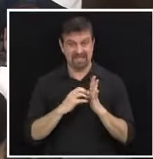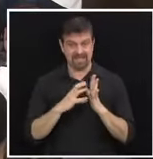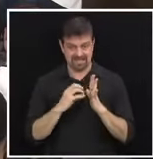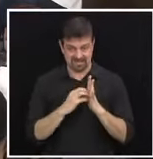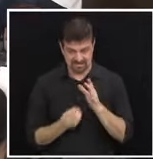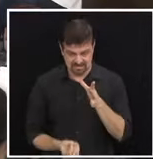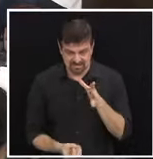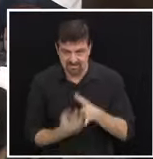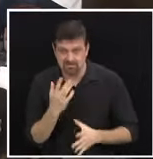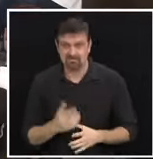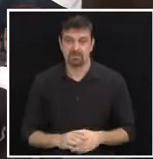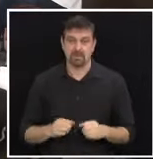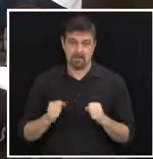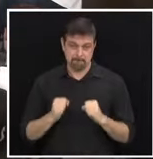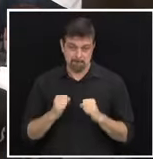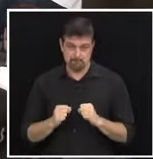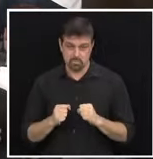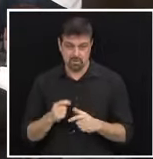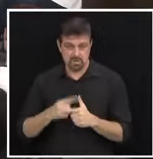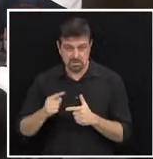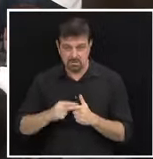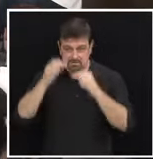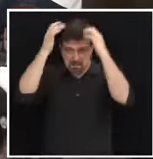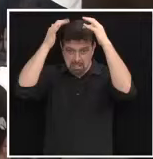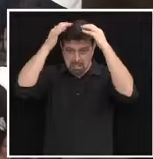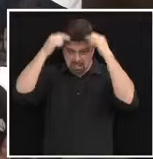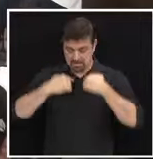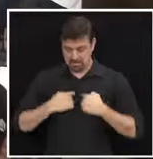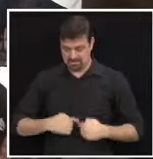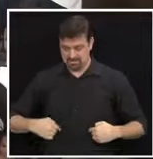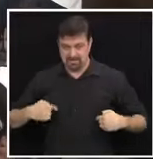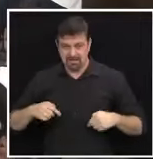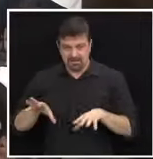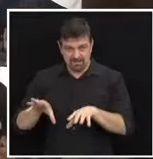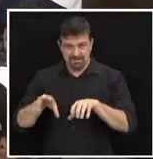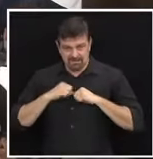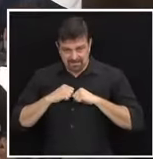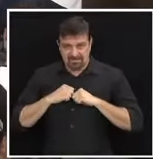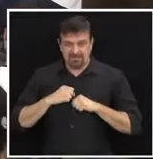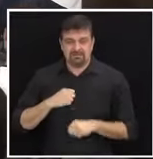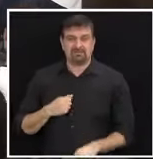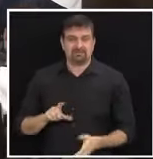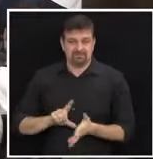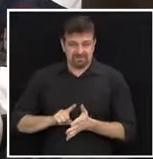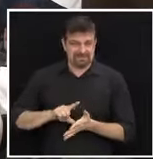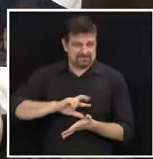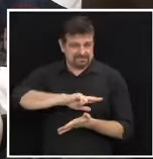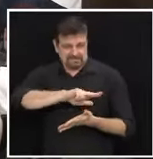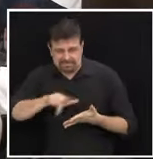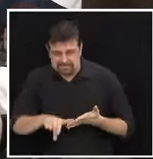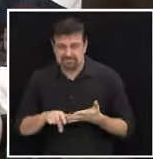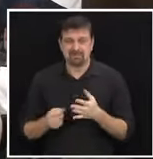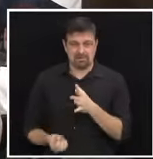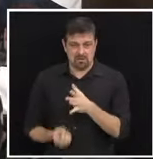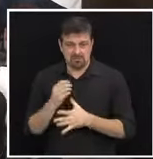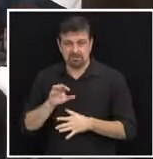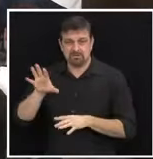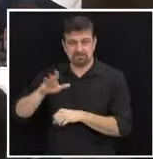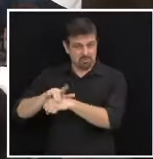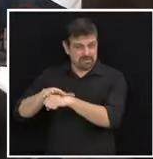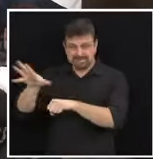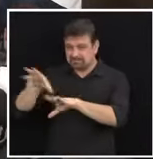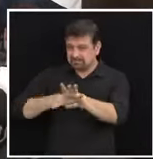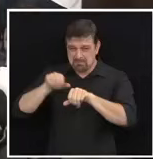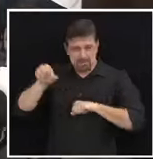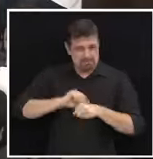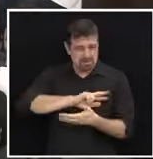Infecção em sistema nervoso central, infecção pulmonar, infecção intestinal, pele, alguns tipos de câncer. Então, tudo isso pode